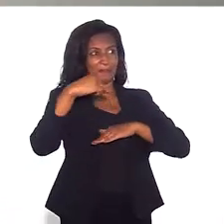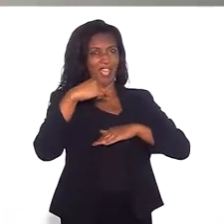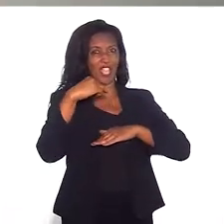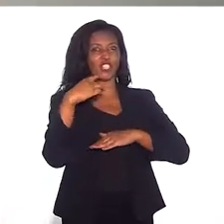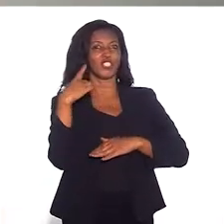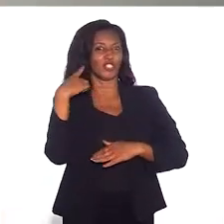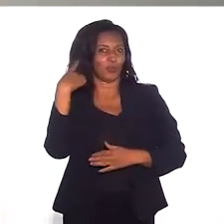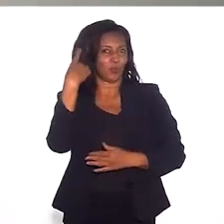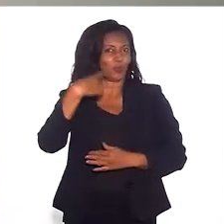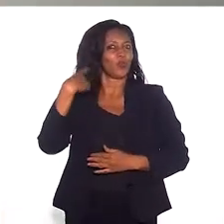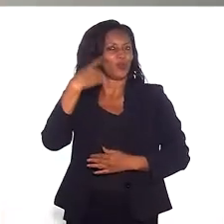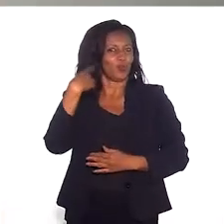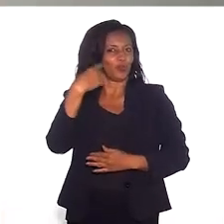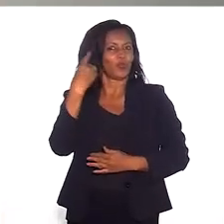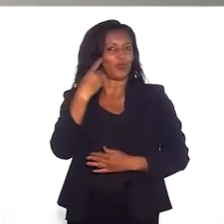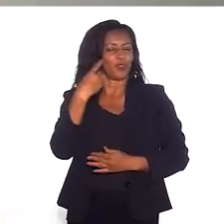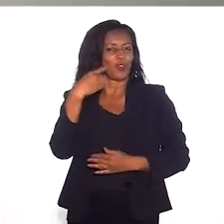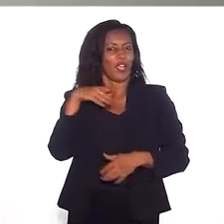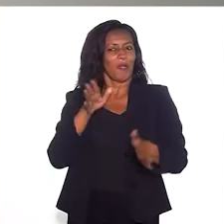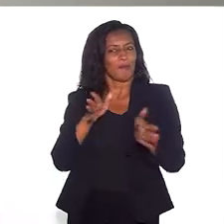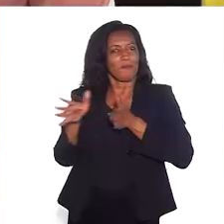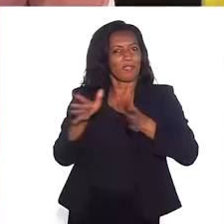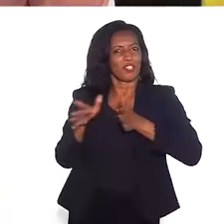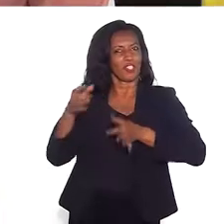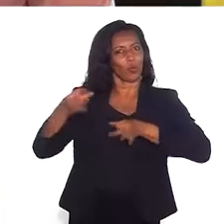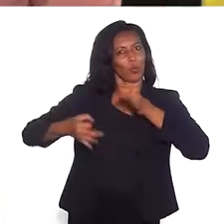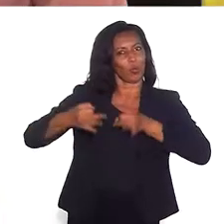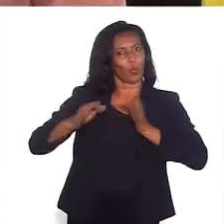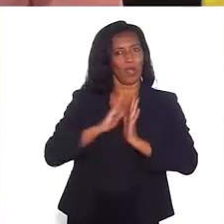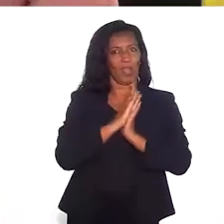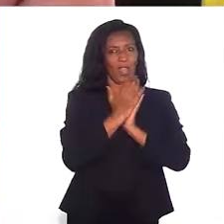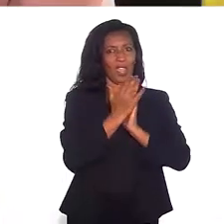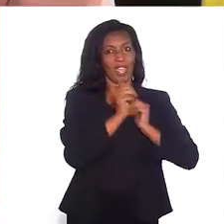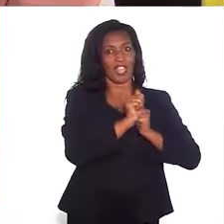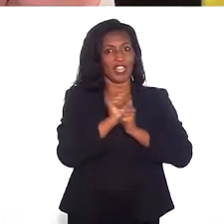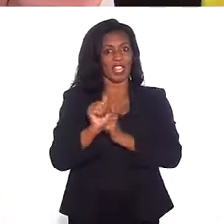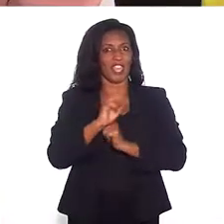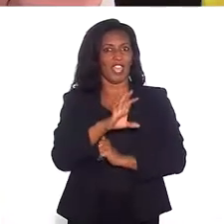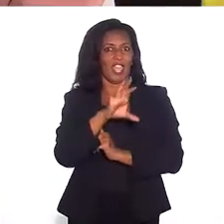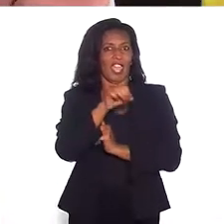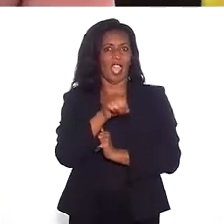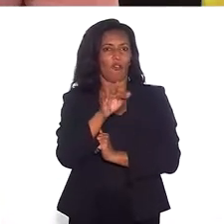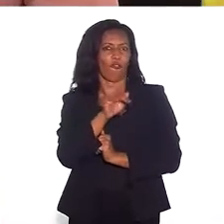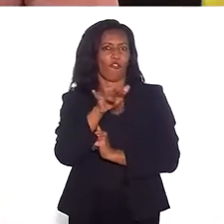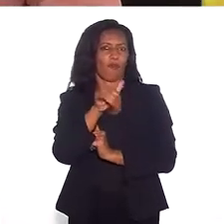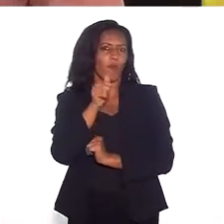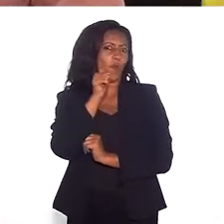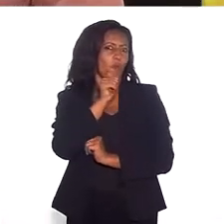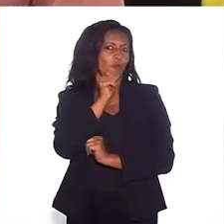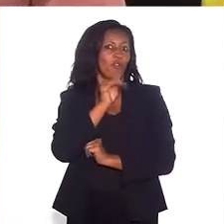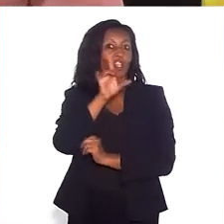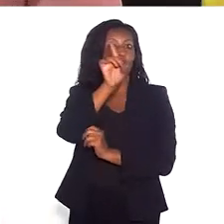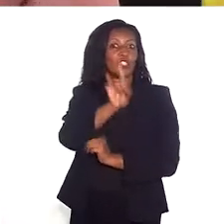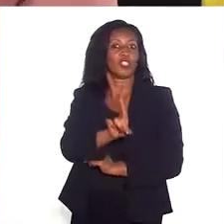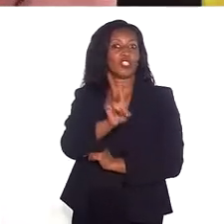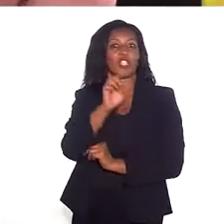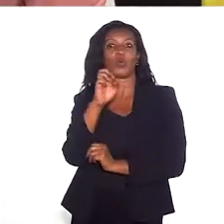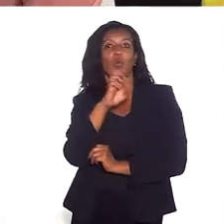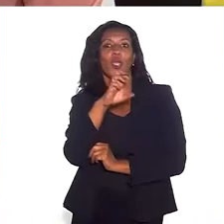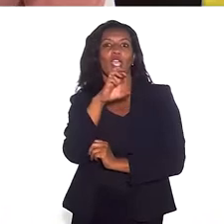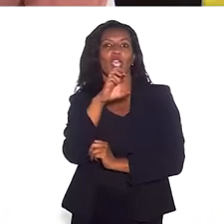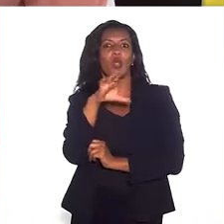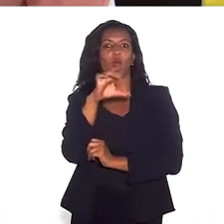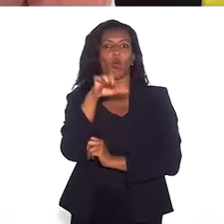Direito, advogada, mediadora jurídica e autora do livro Guia Ecofeminista, Mulheres, Direito,